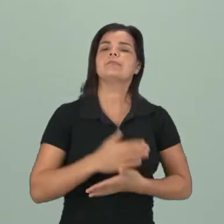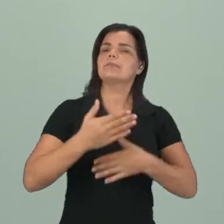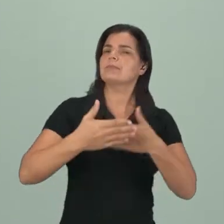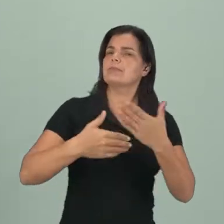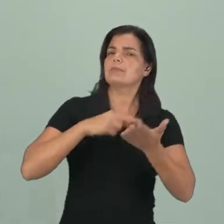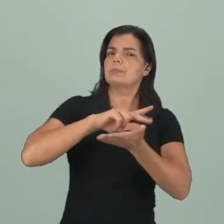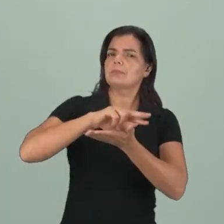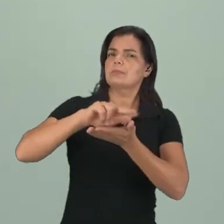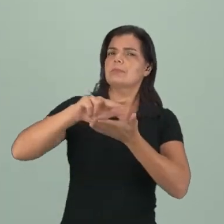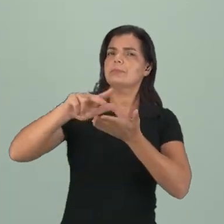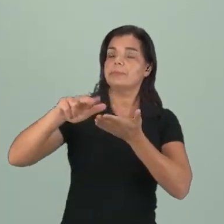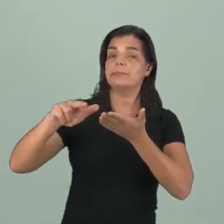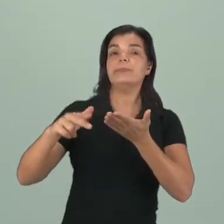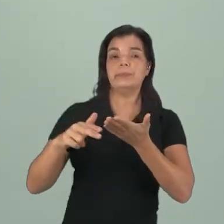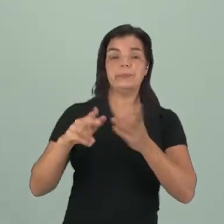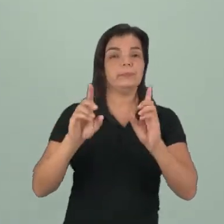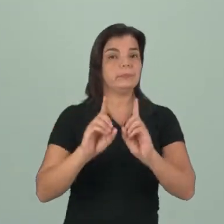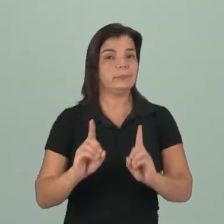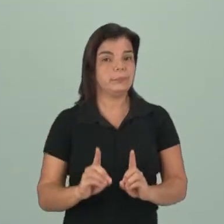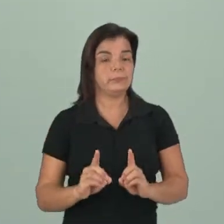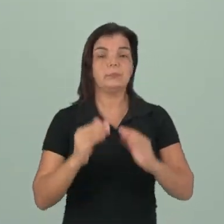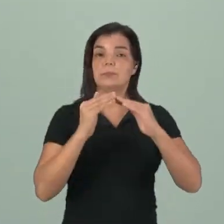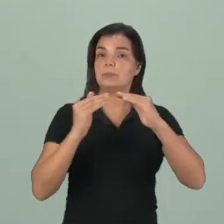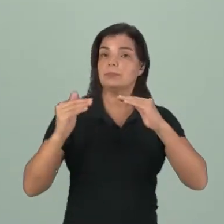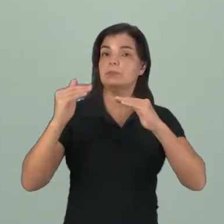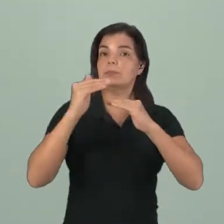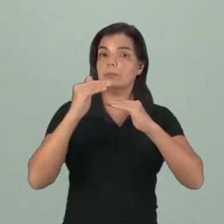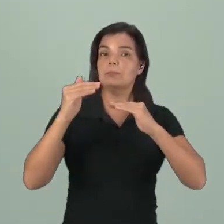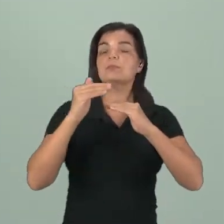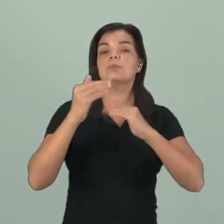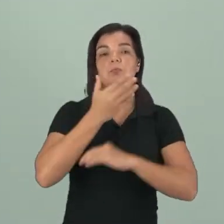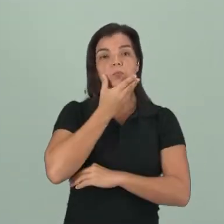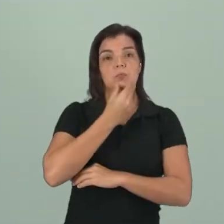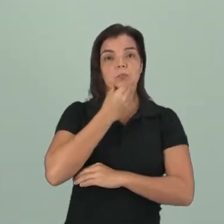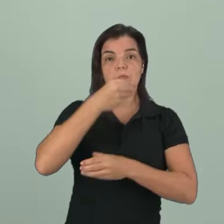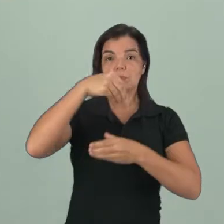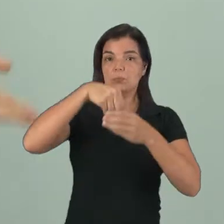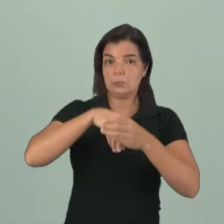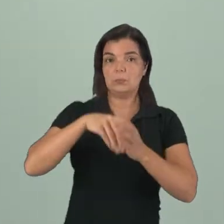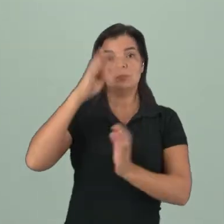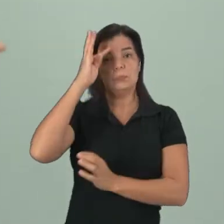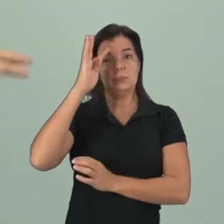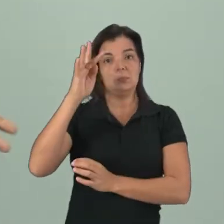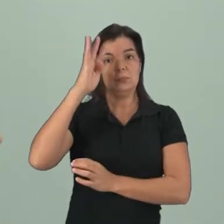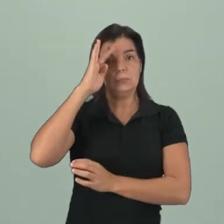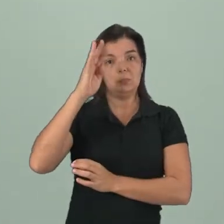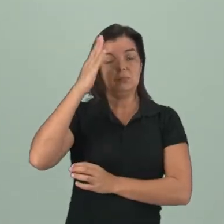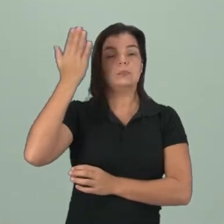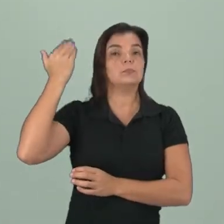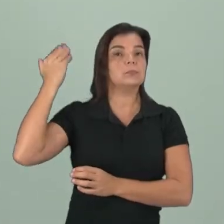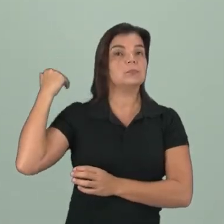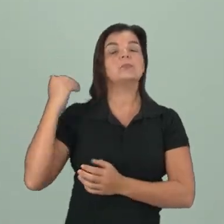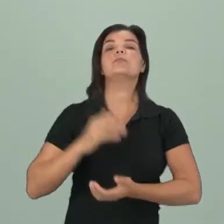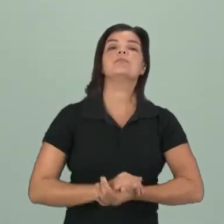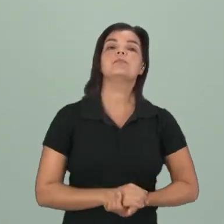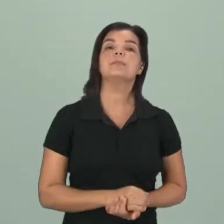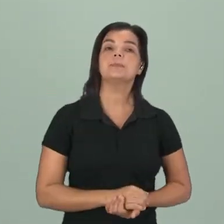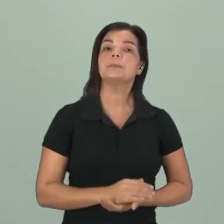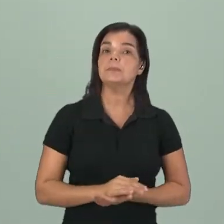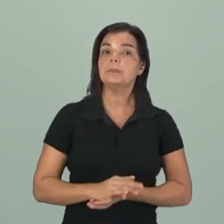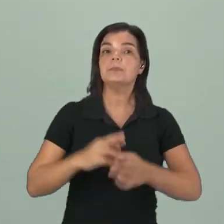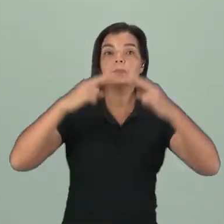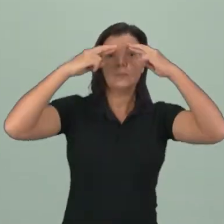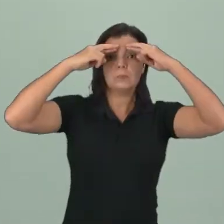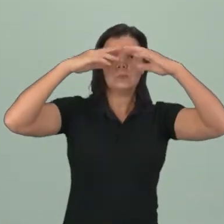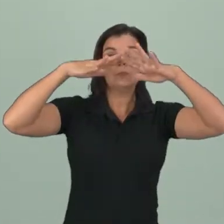enfim, as divindades que são superiores ao homem dentro das teorias anteriores, certo? E aí no